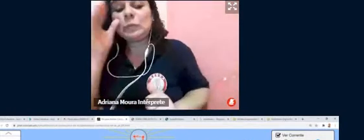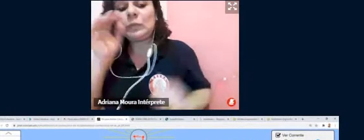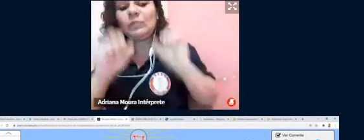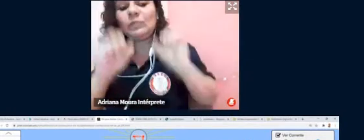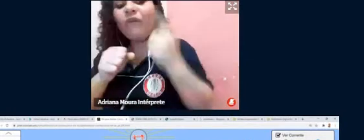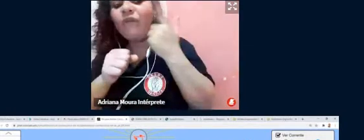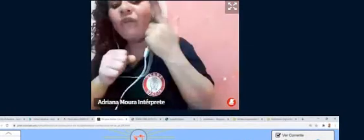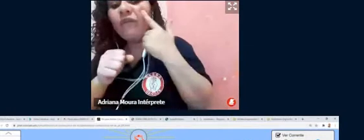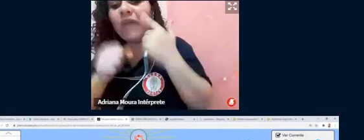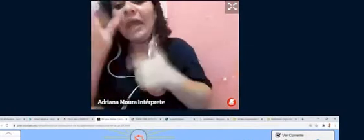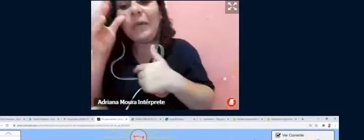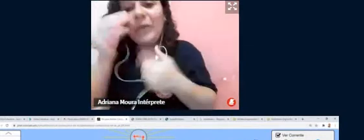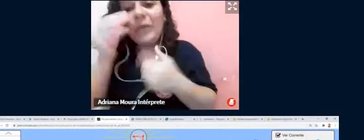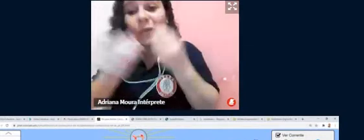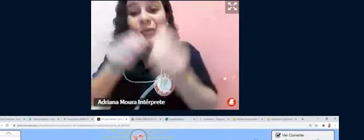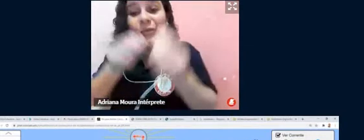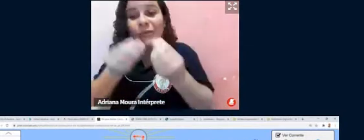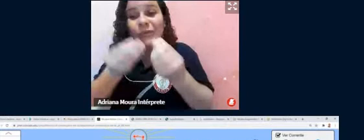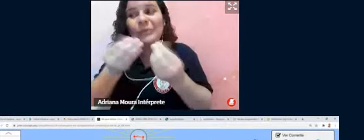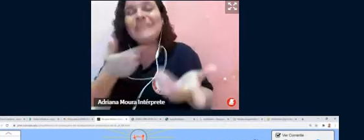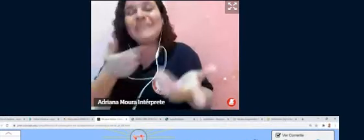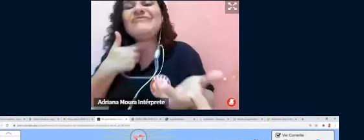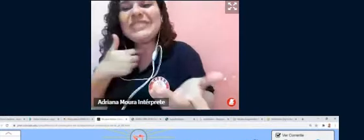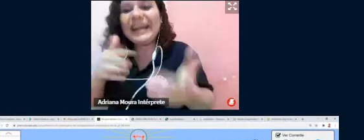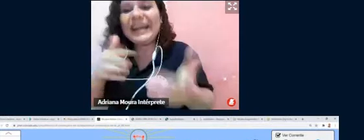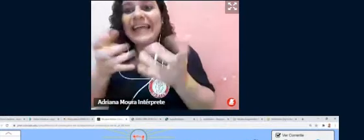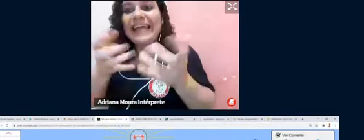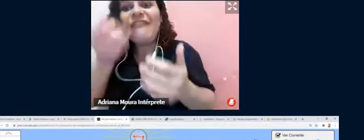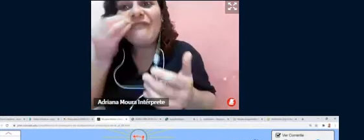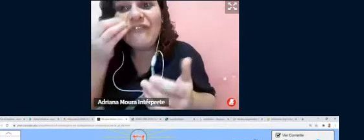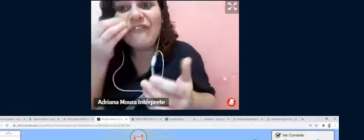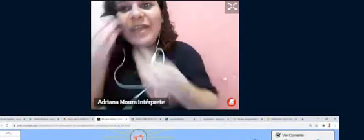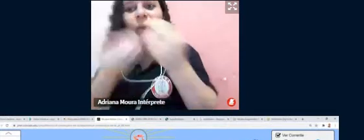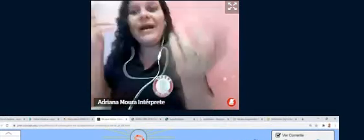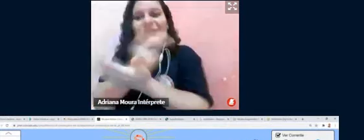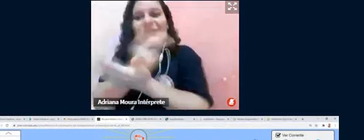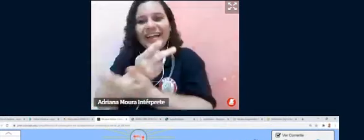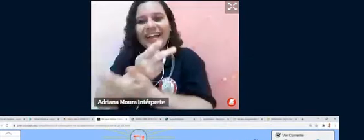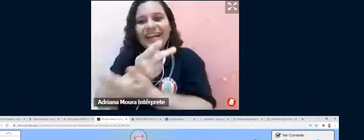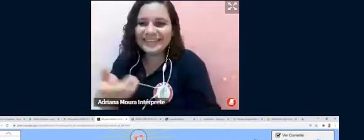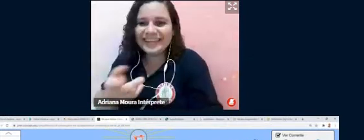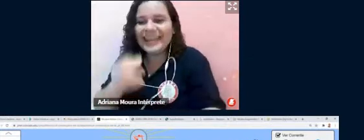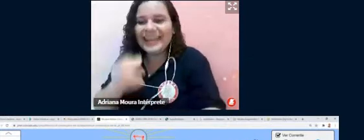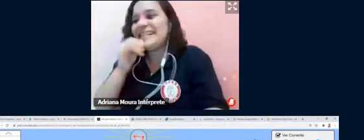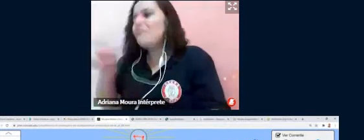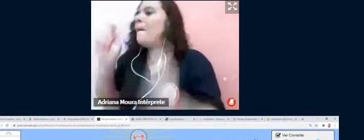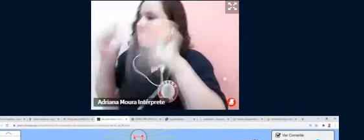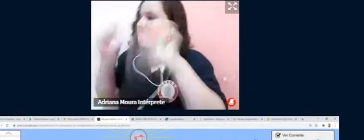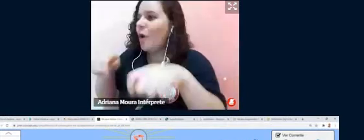deve para ele sentir vontade de fazer. É impressionante. Vocês devem fazer isso. Não quero fazer porque eu não sou